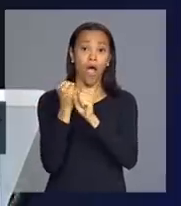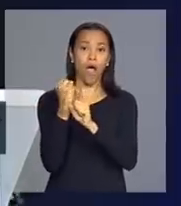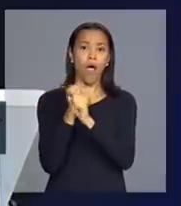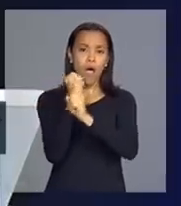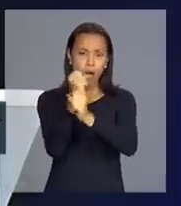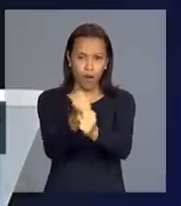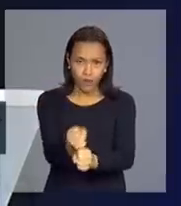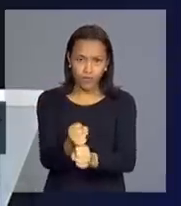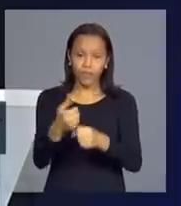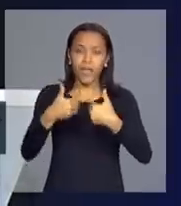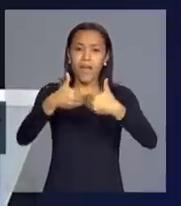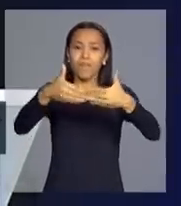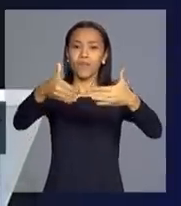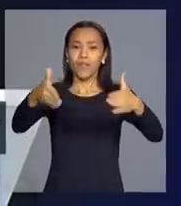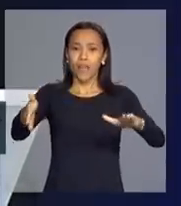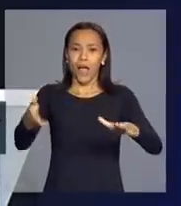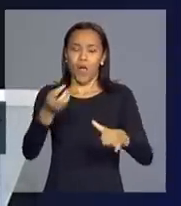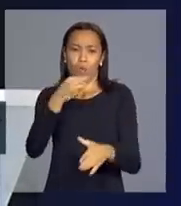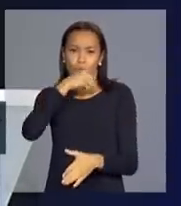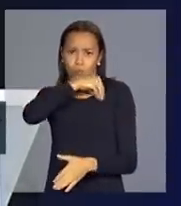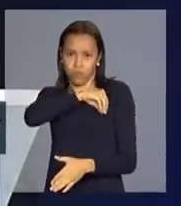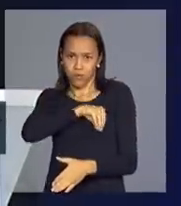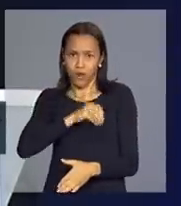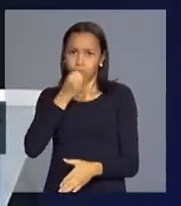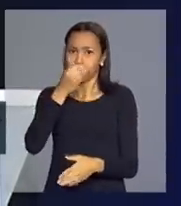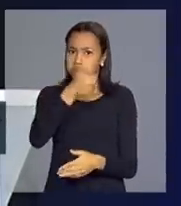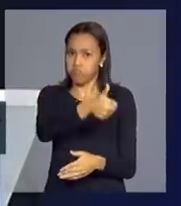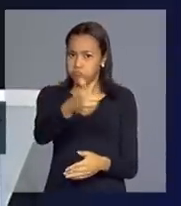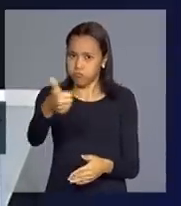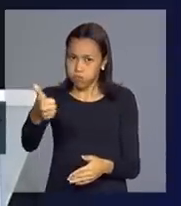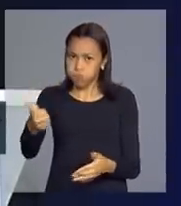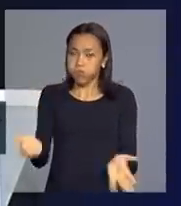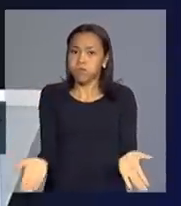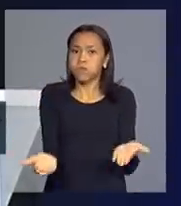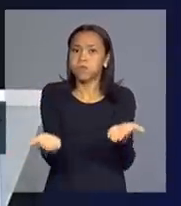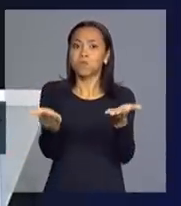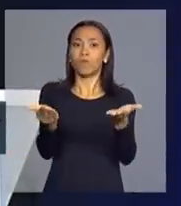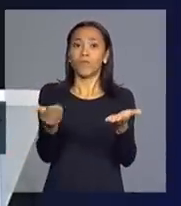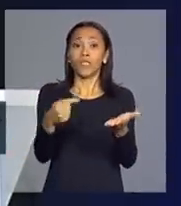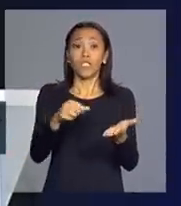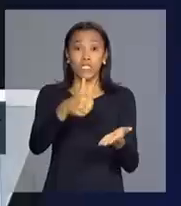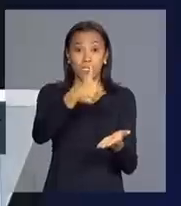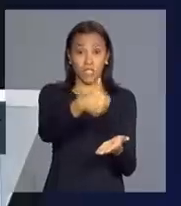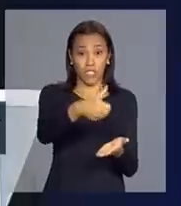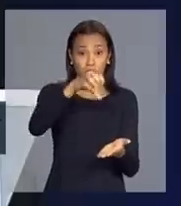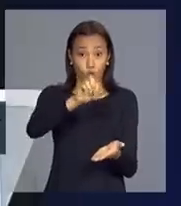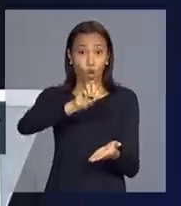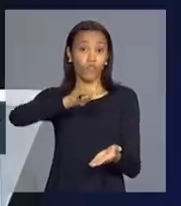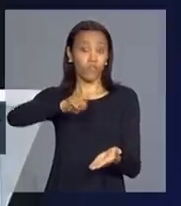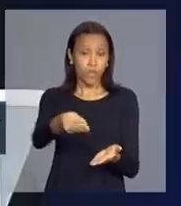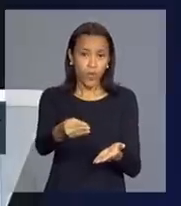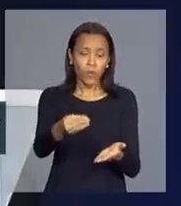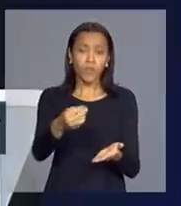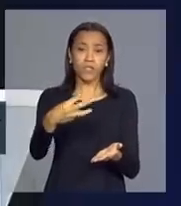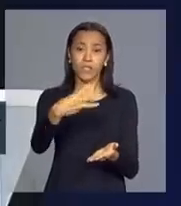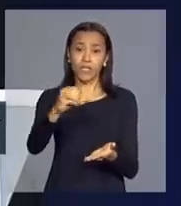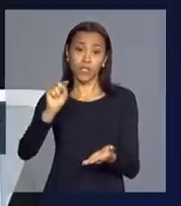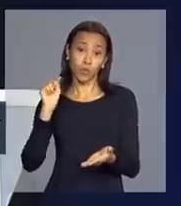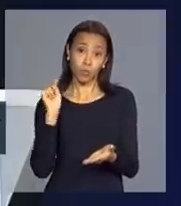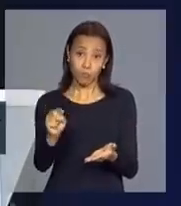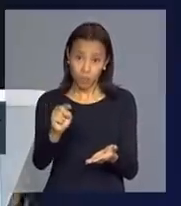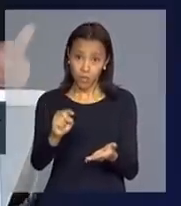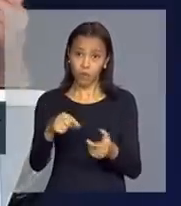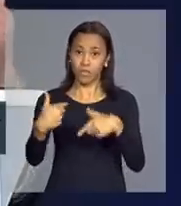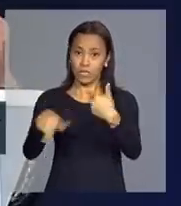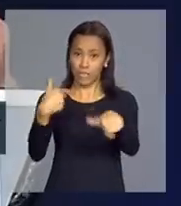poder aquisitivo de seu povo ao gerar 19 milhões e 300 mil empregos com carteira